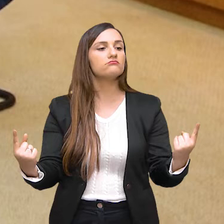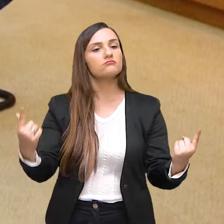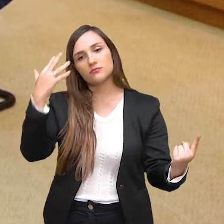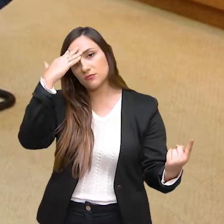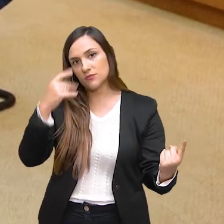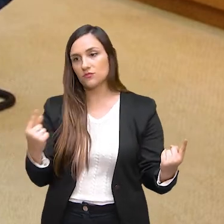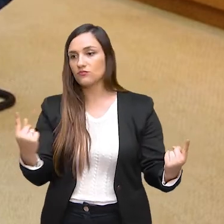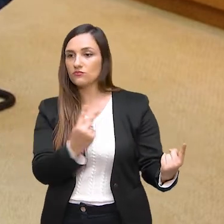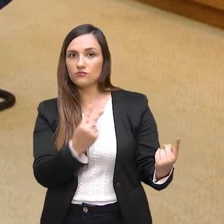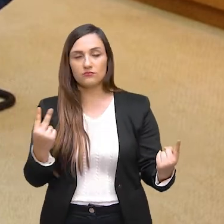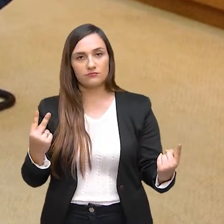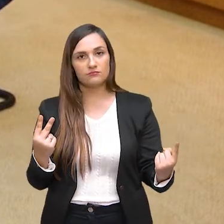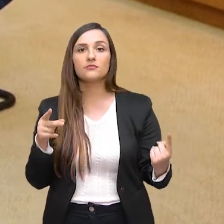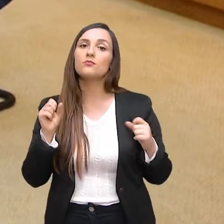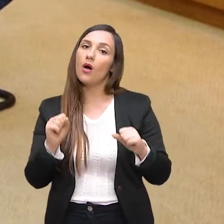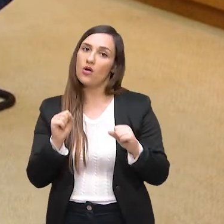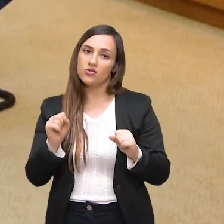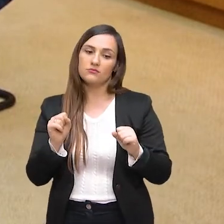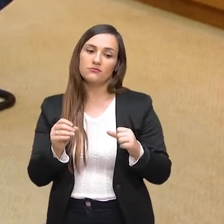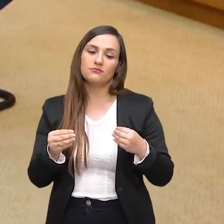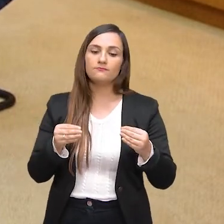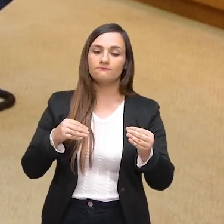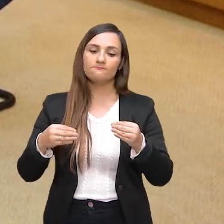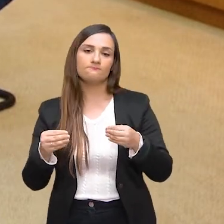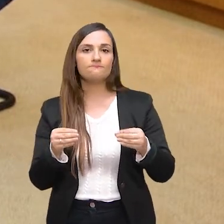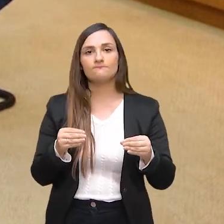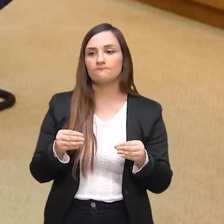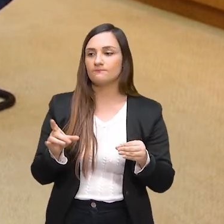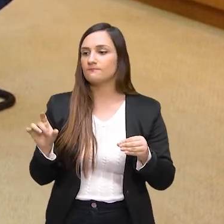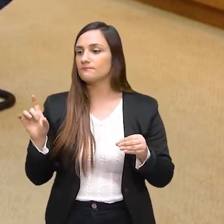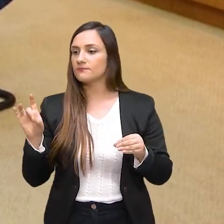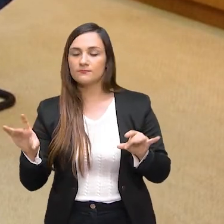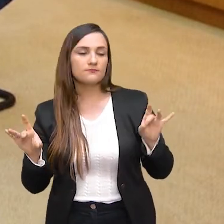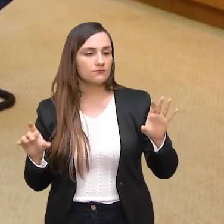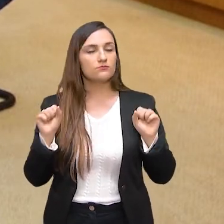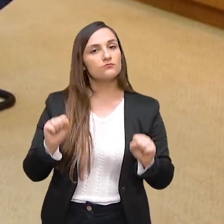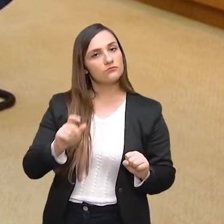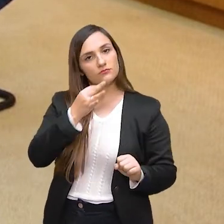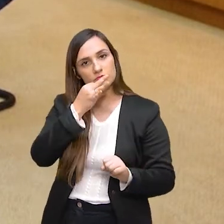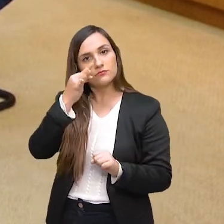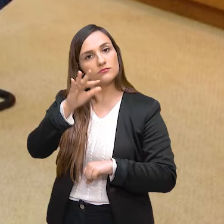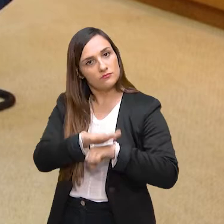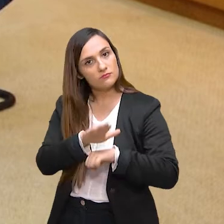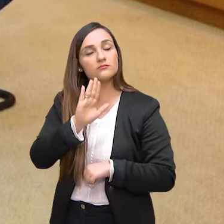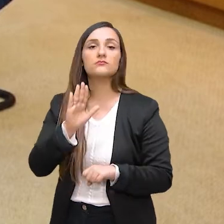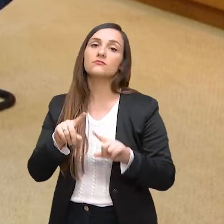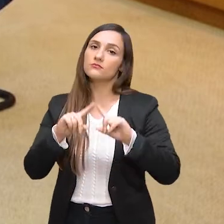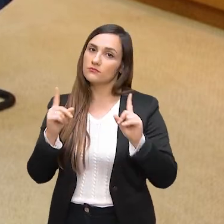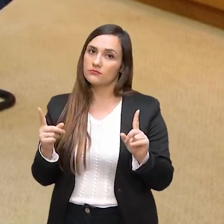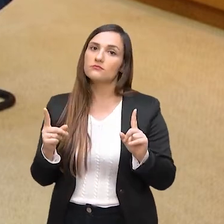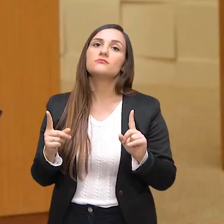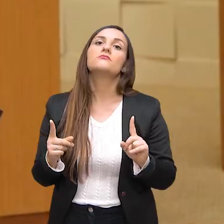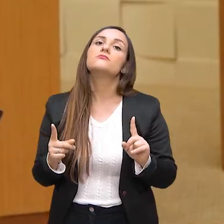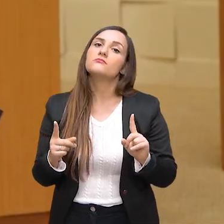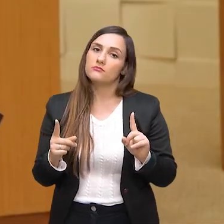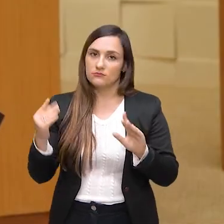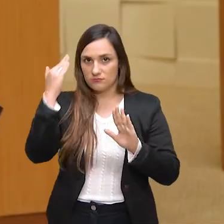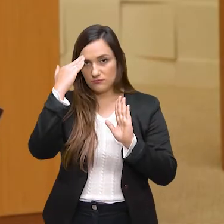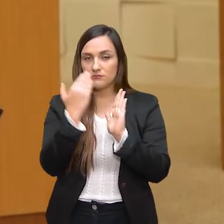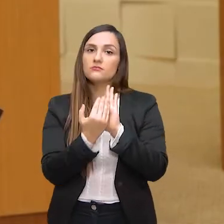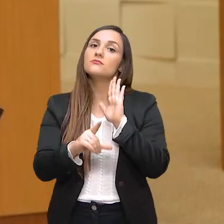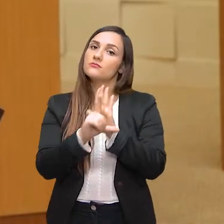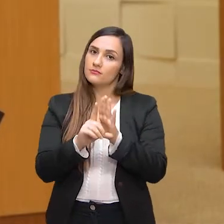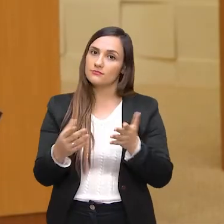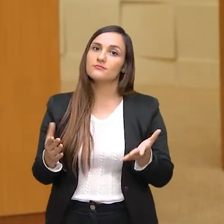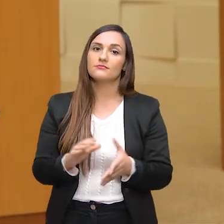hoje ele ganhou essa conotação de que as partes podem participar mais ativamente dele, inclusive com essa regulamentação dos prazos. Uma justificativa